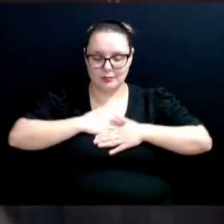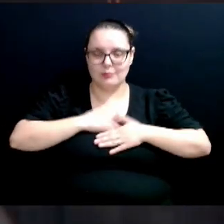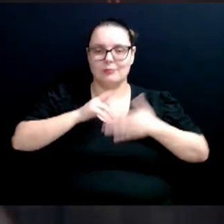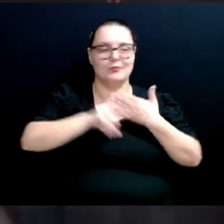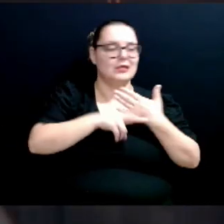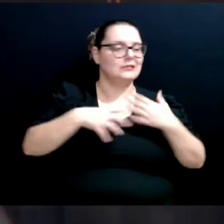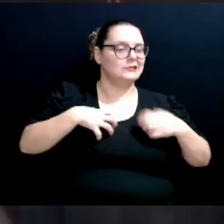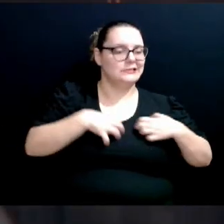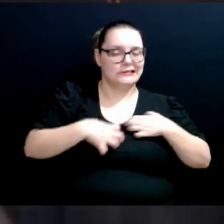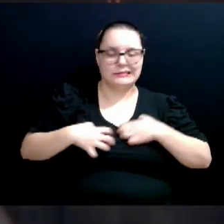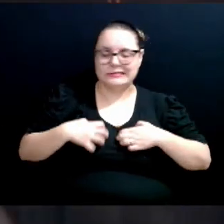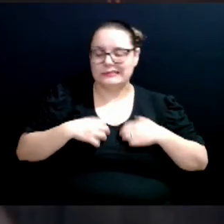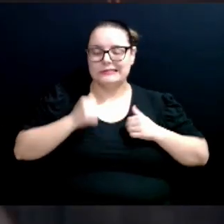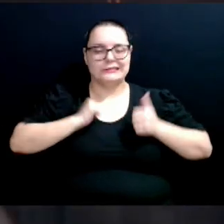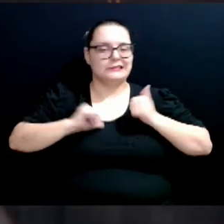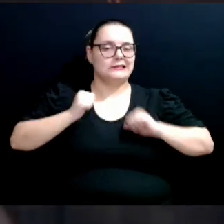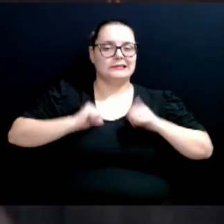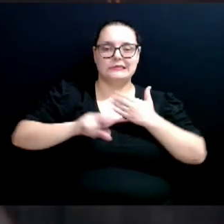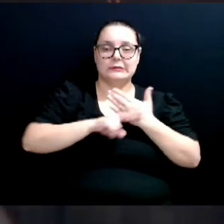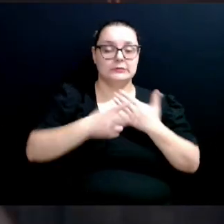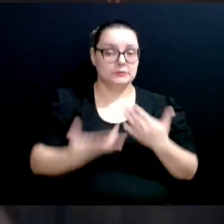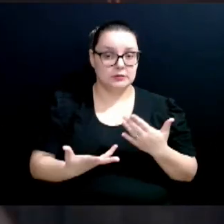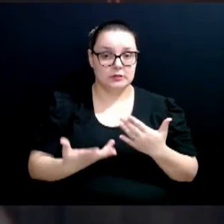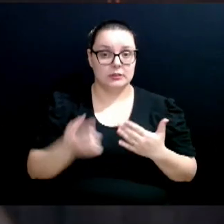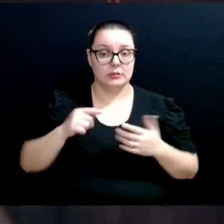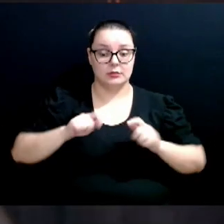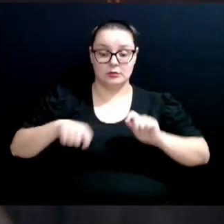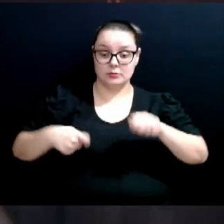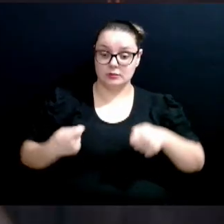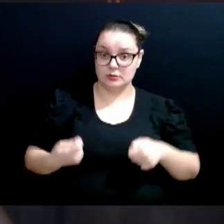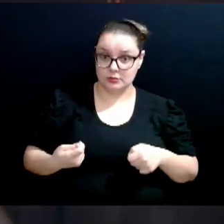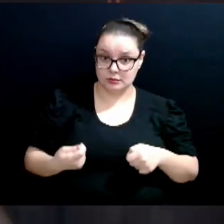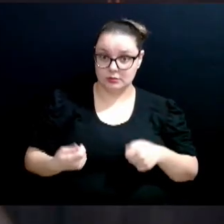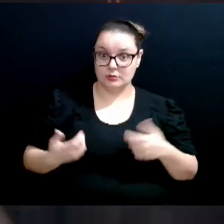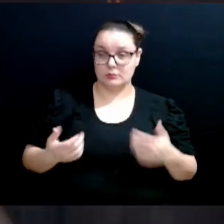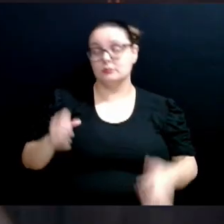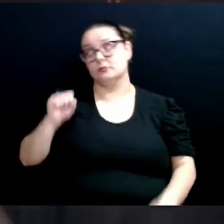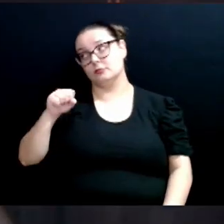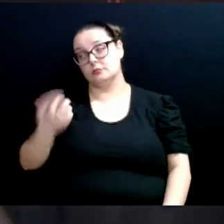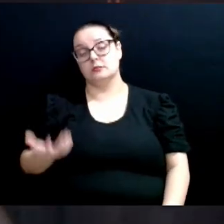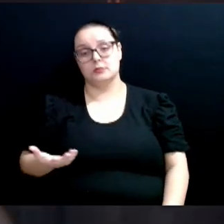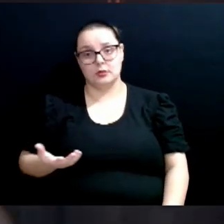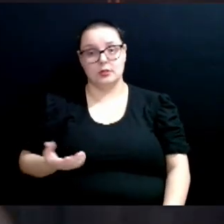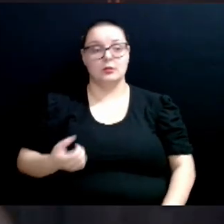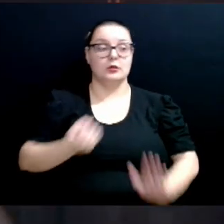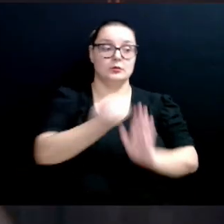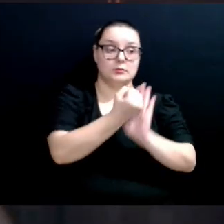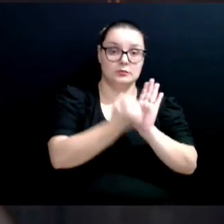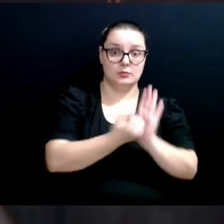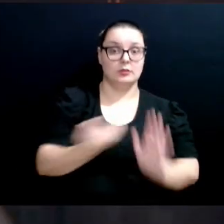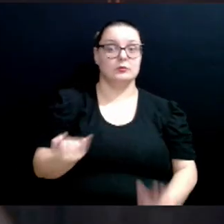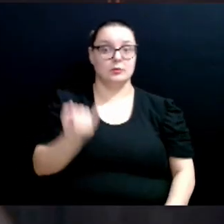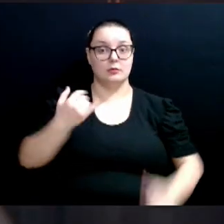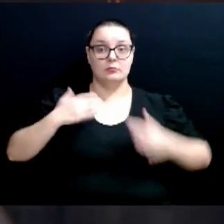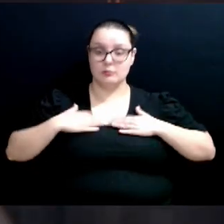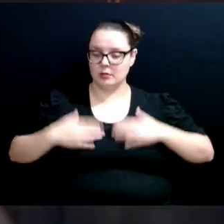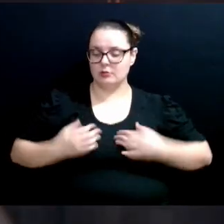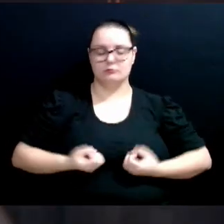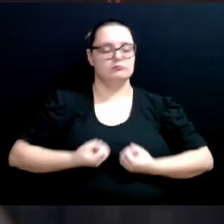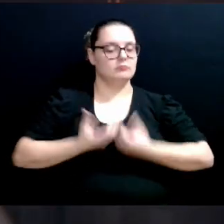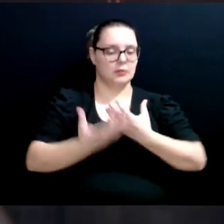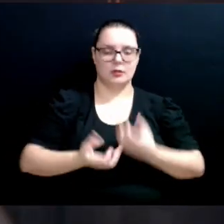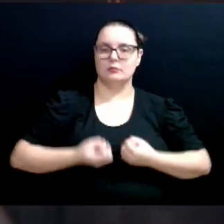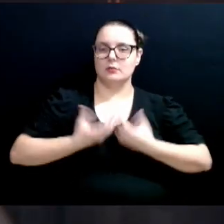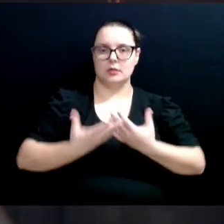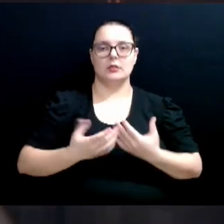que está me gerando ansiedade, isso é um sinalizador, né? Importante e simbólico, né? Porque o corpo ele sempre vai falar, né? Ele sempre vai revelar